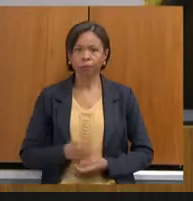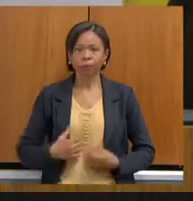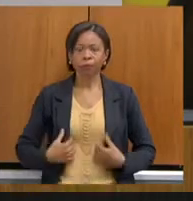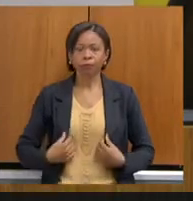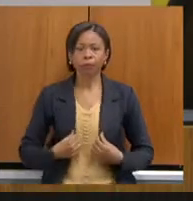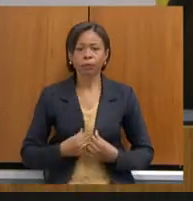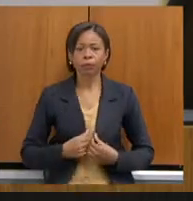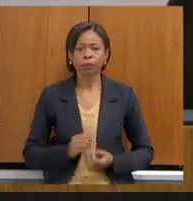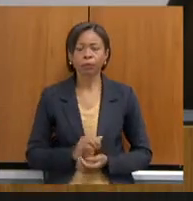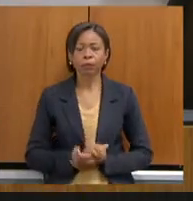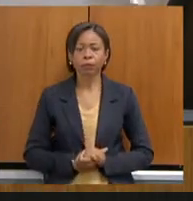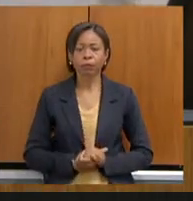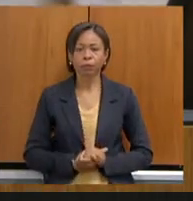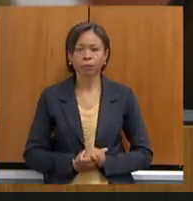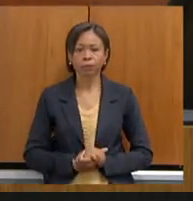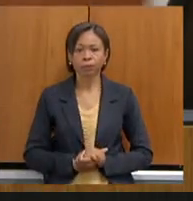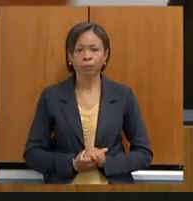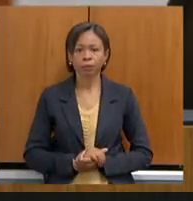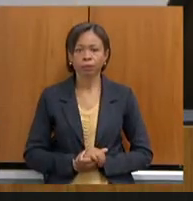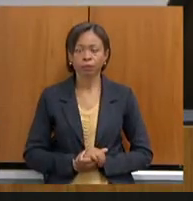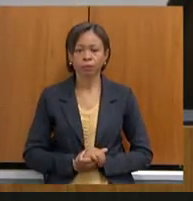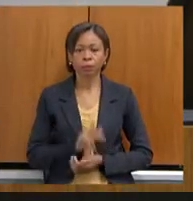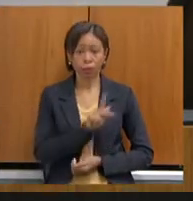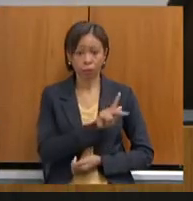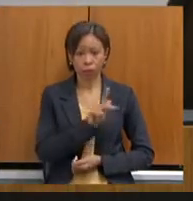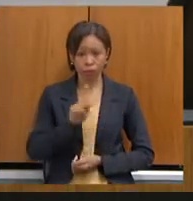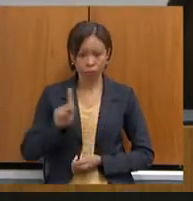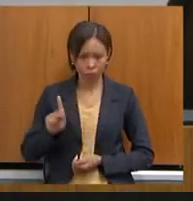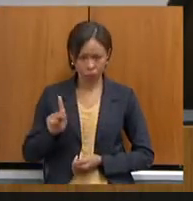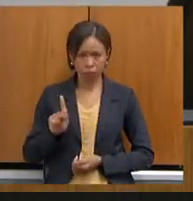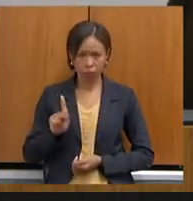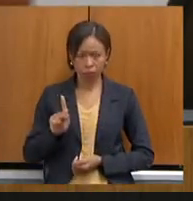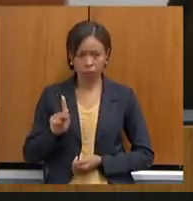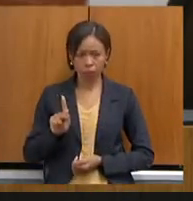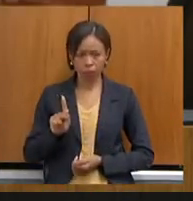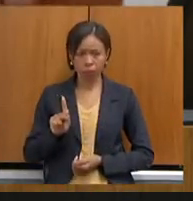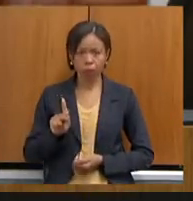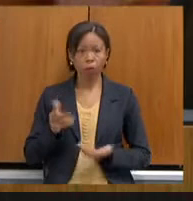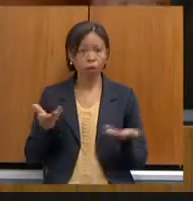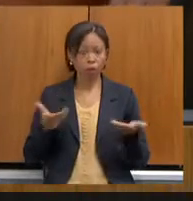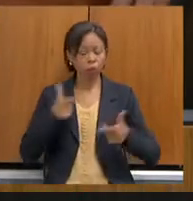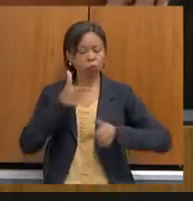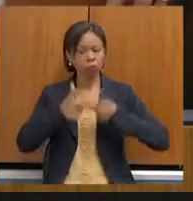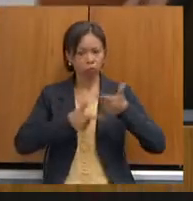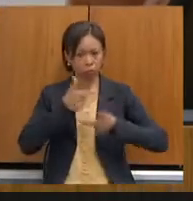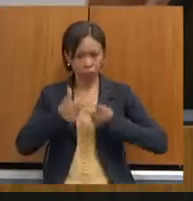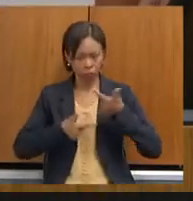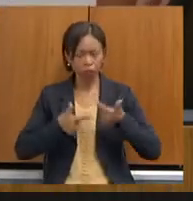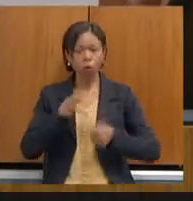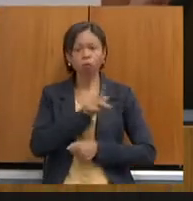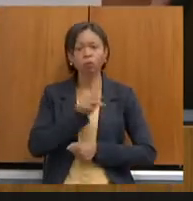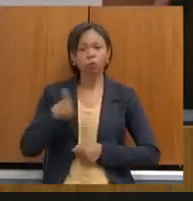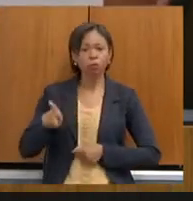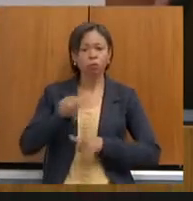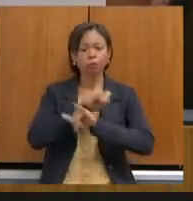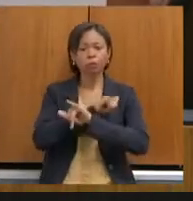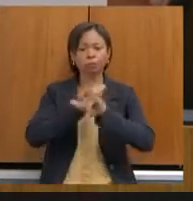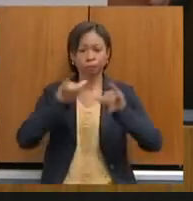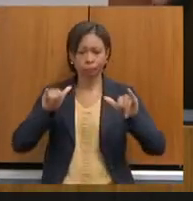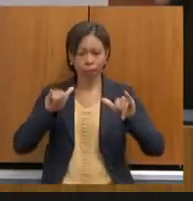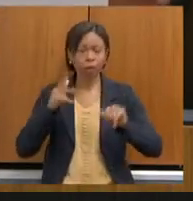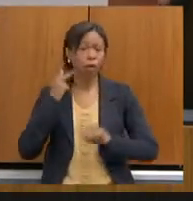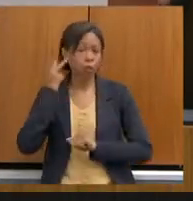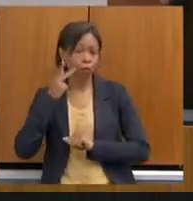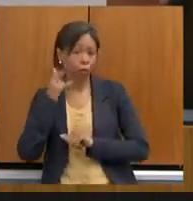e a presidência tendo em vista a organização dos trabalhos comunica aos parlamentares e